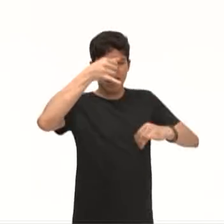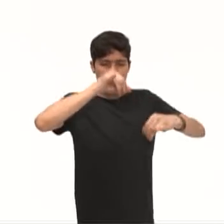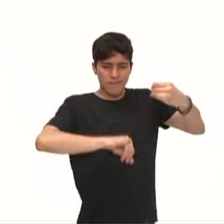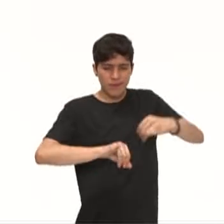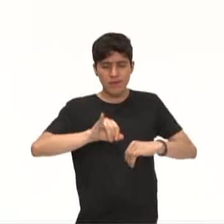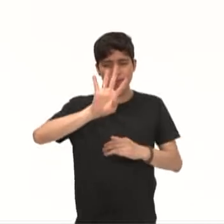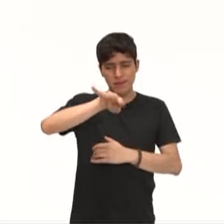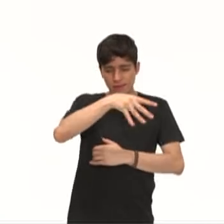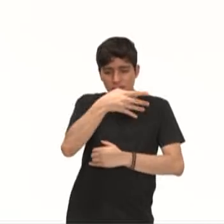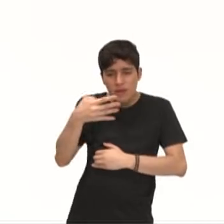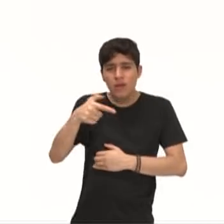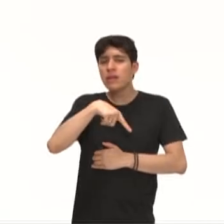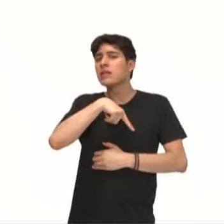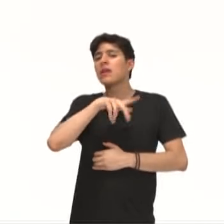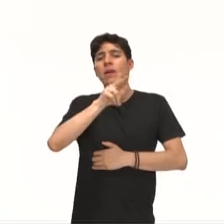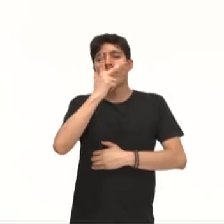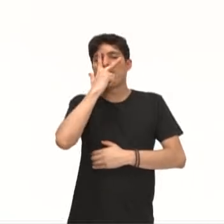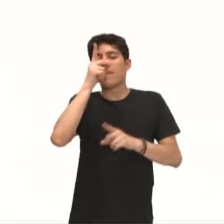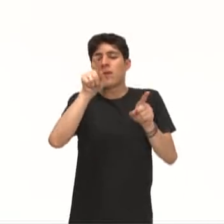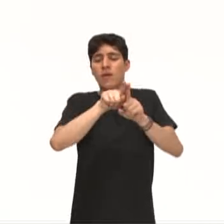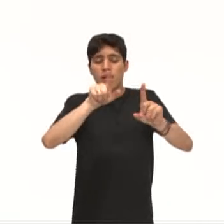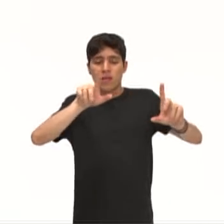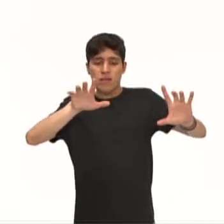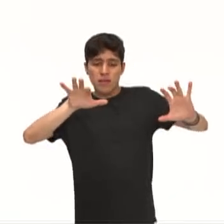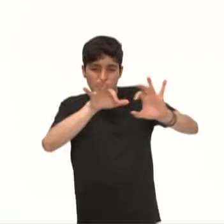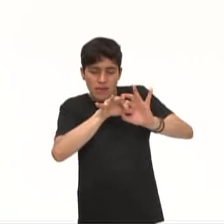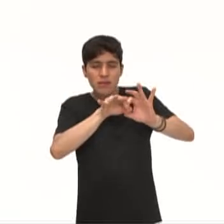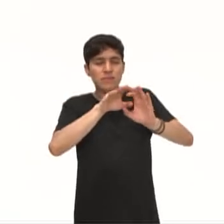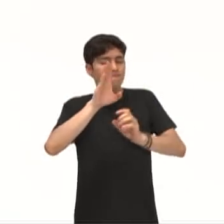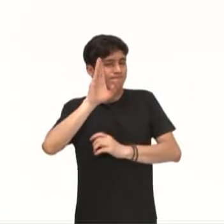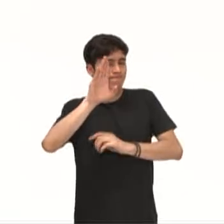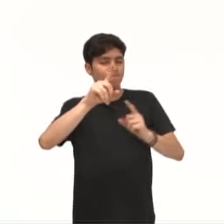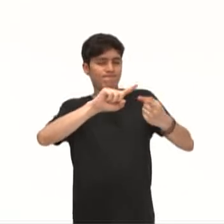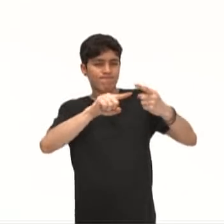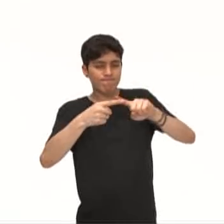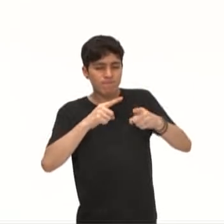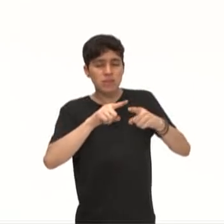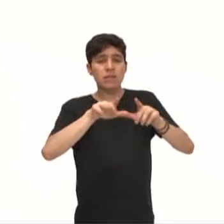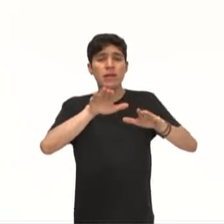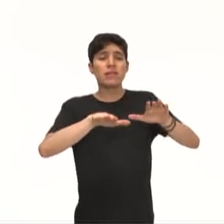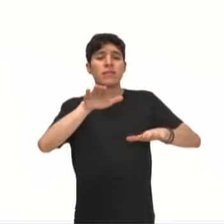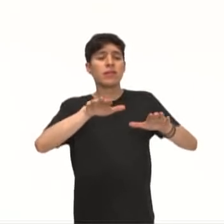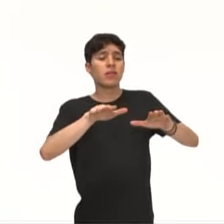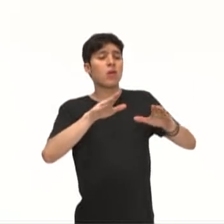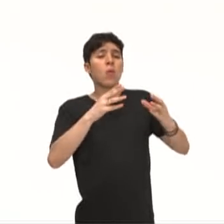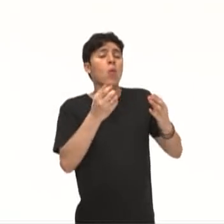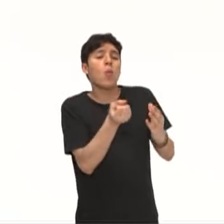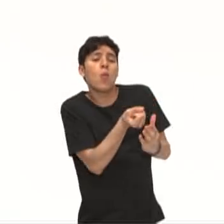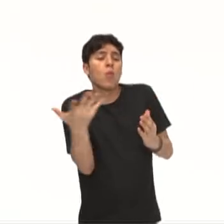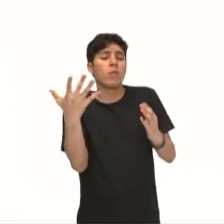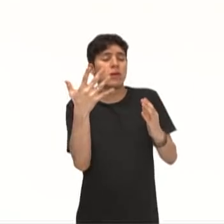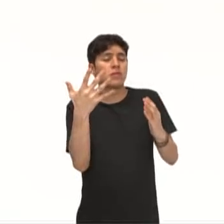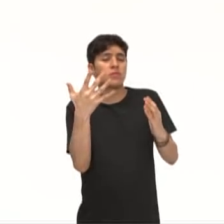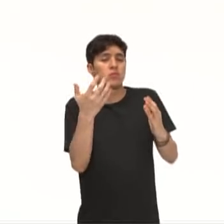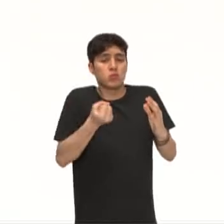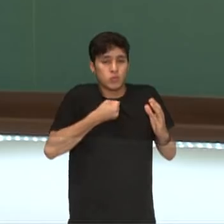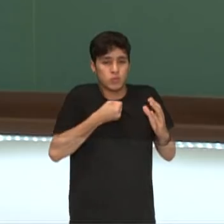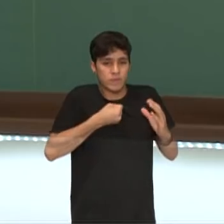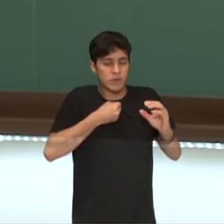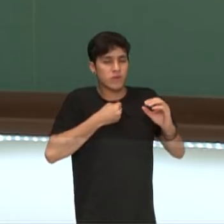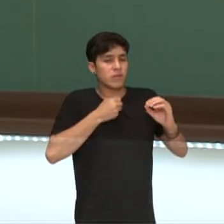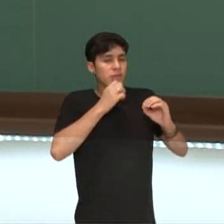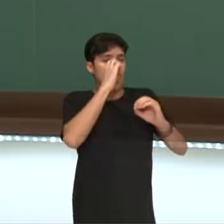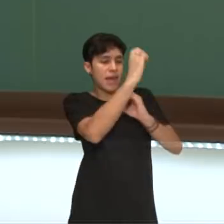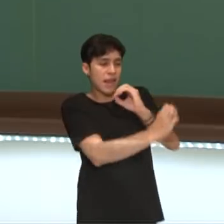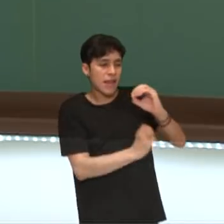tabela periódica estabelecem ligações específicas entre si conforme o número de elétrons que constituem a sua camada de valência. Então, você precisa lembrar lá a